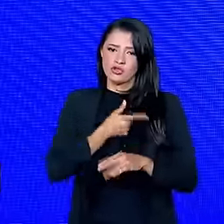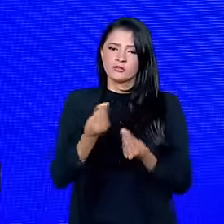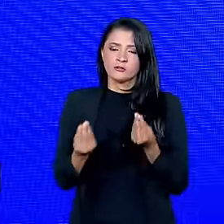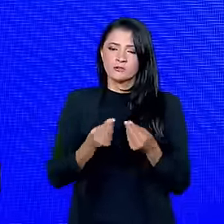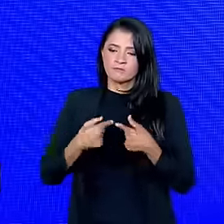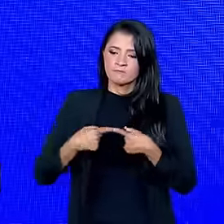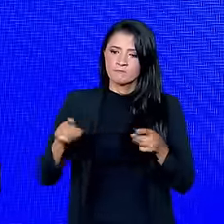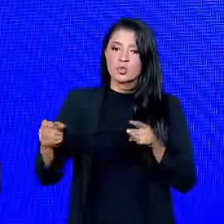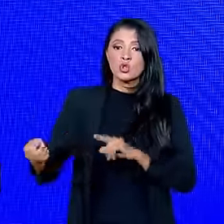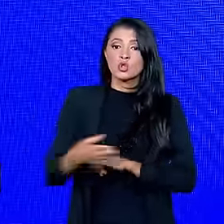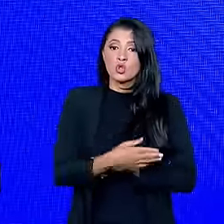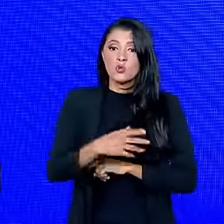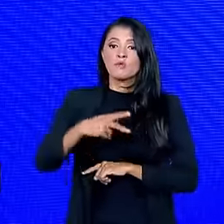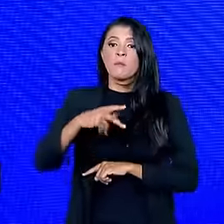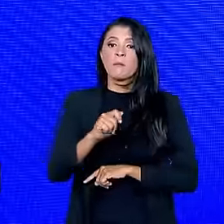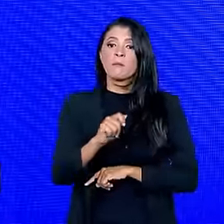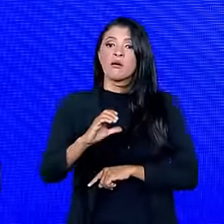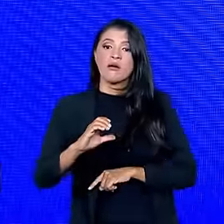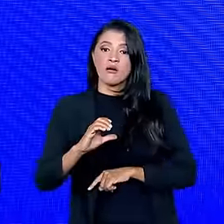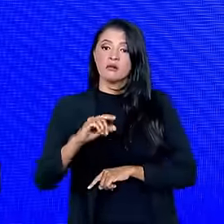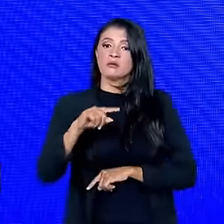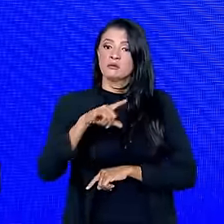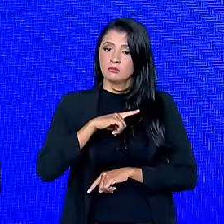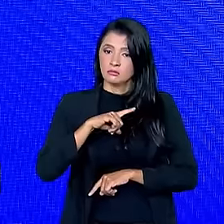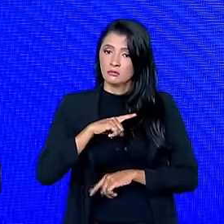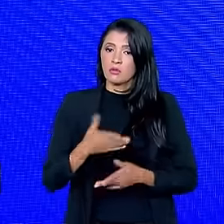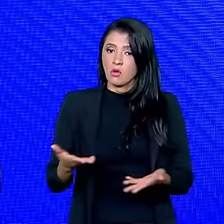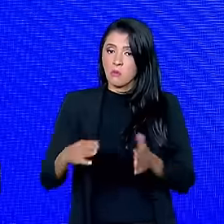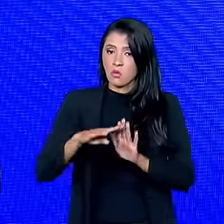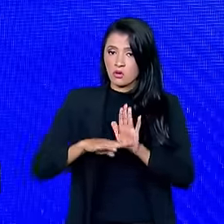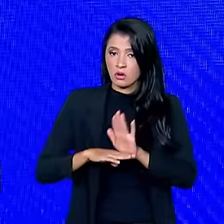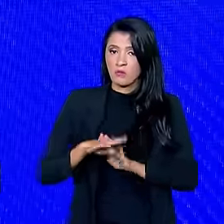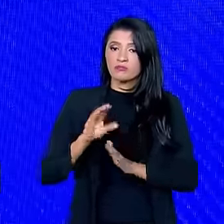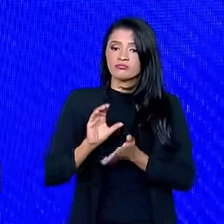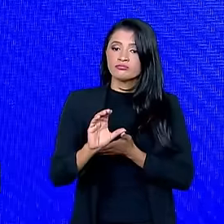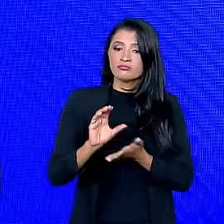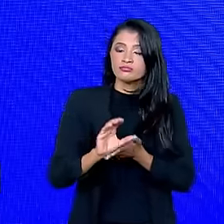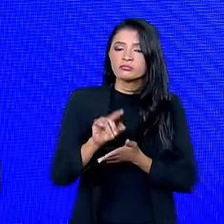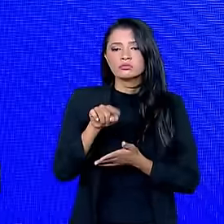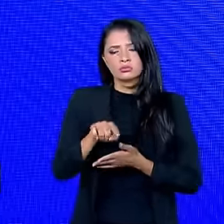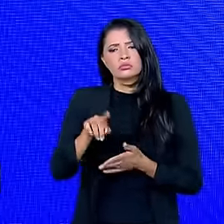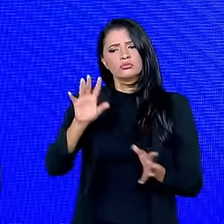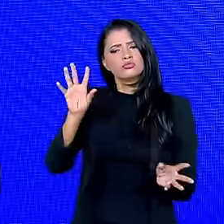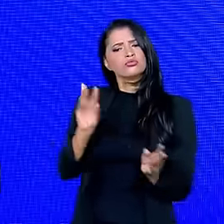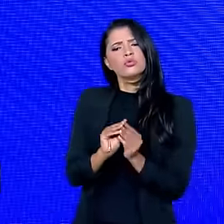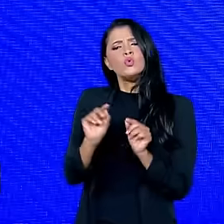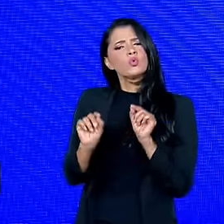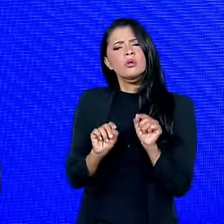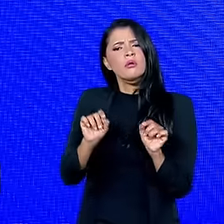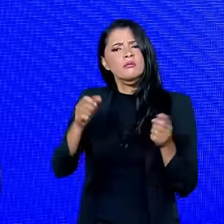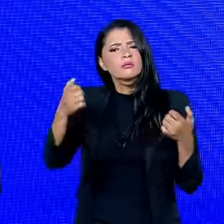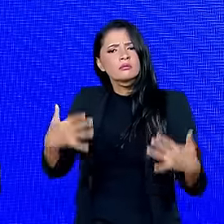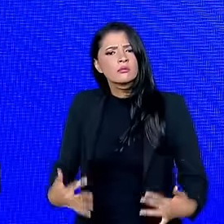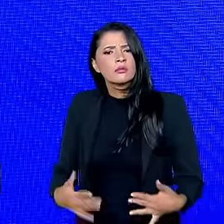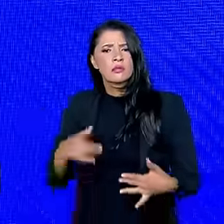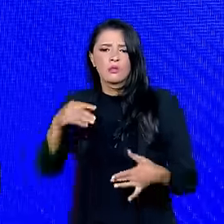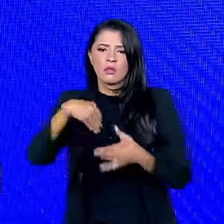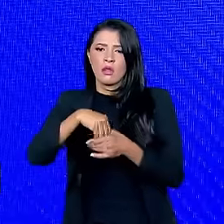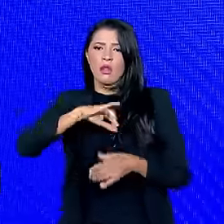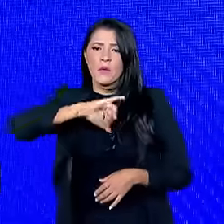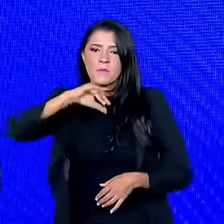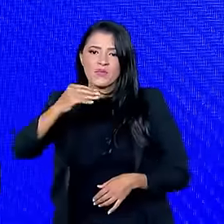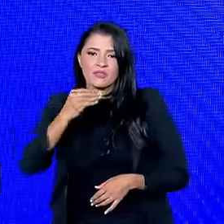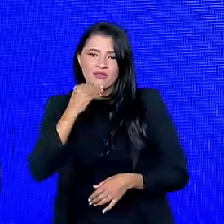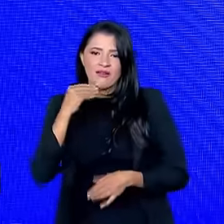de Investimento, o PAC, que, de forma sucinta, ele contém oportunidades de investimento para a